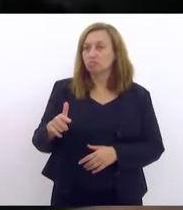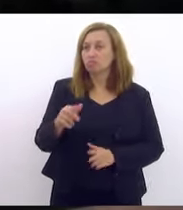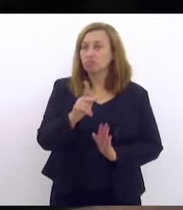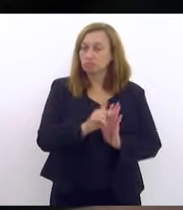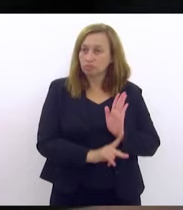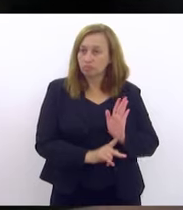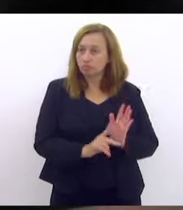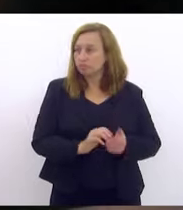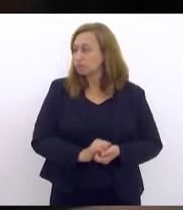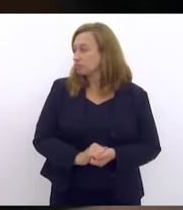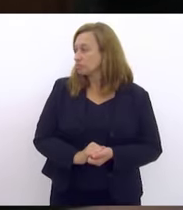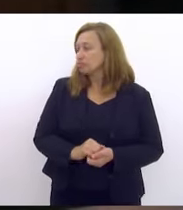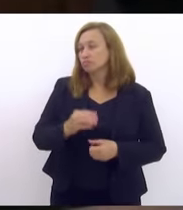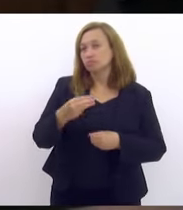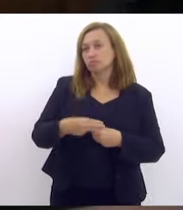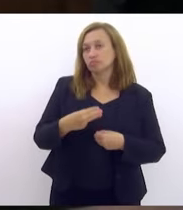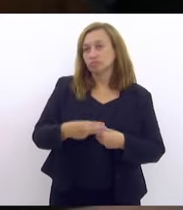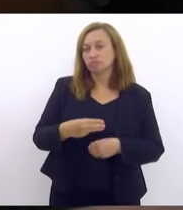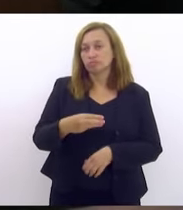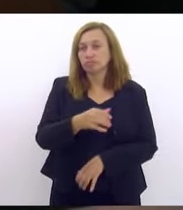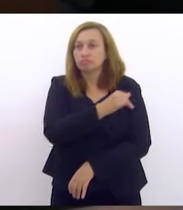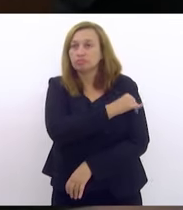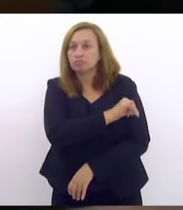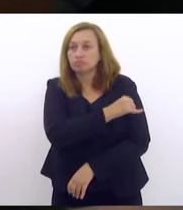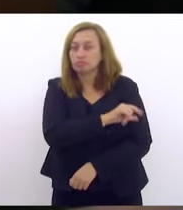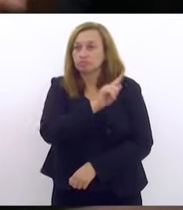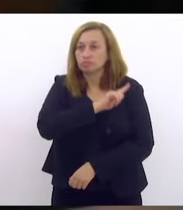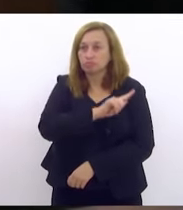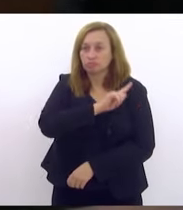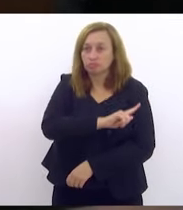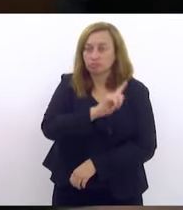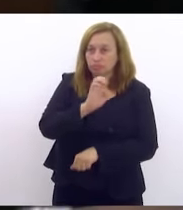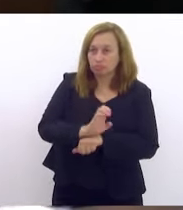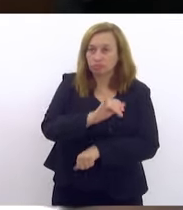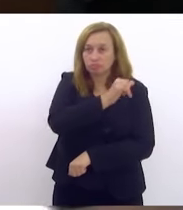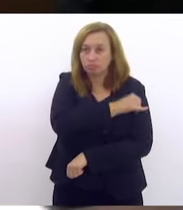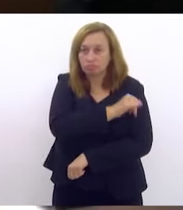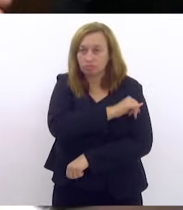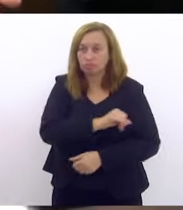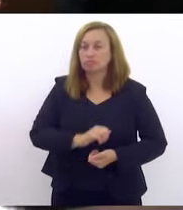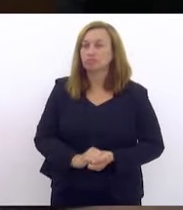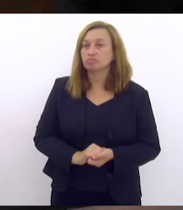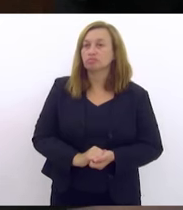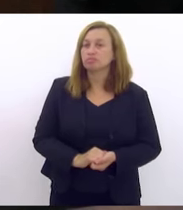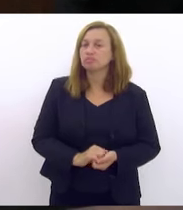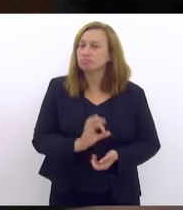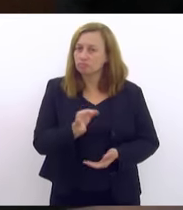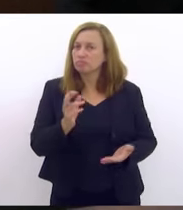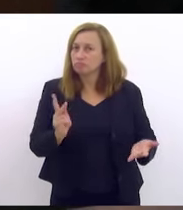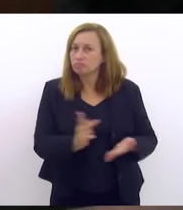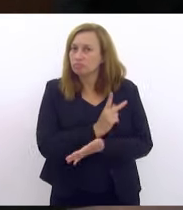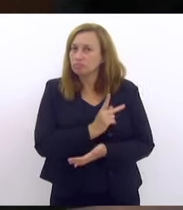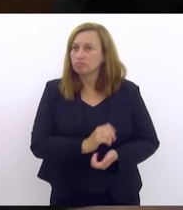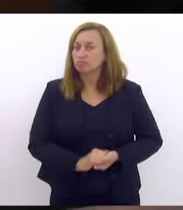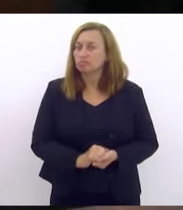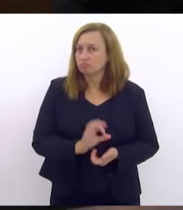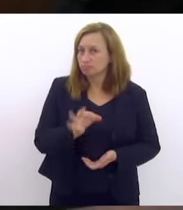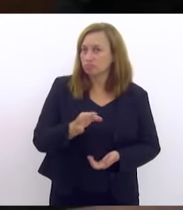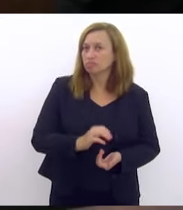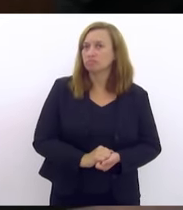parte do município do Rio de Janeiro para a gestão do Estado do Rio de Janeiro. É lógico que isso vai acontecer, é